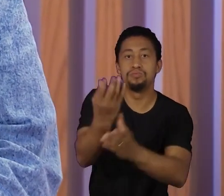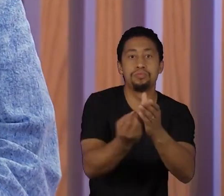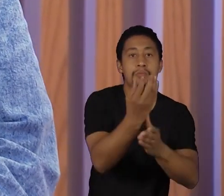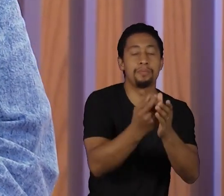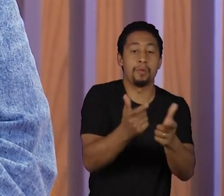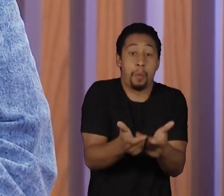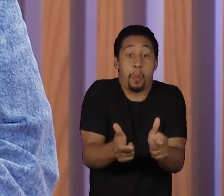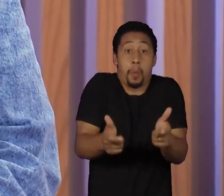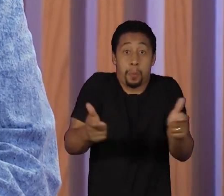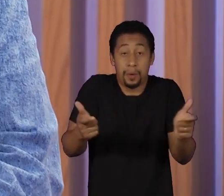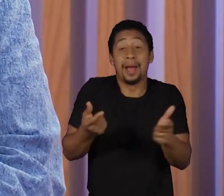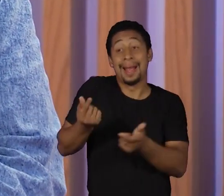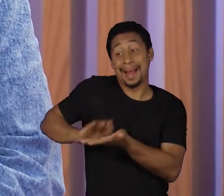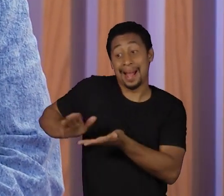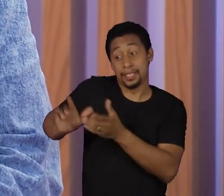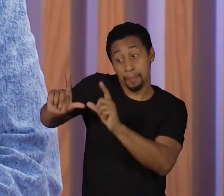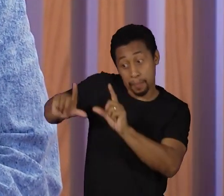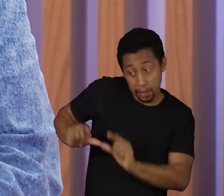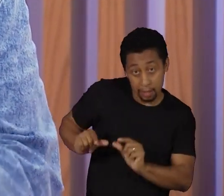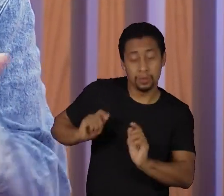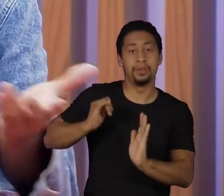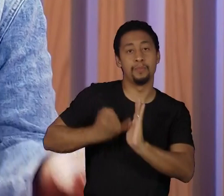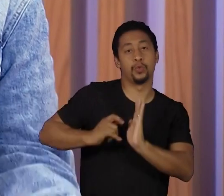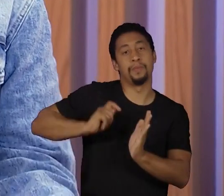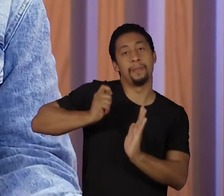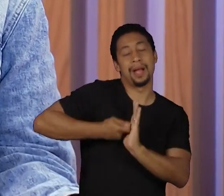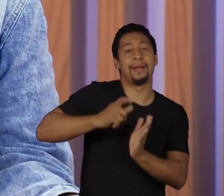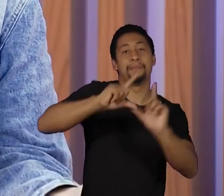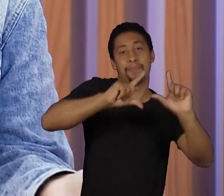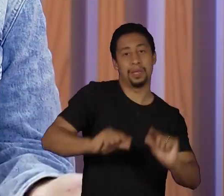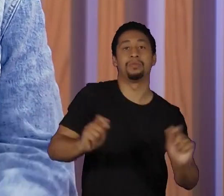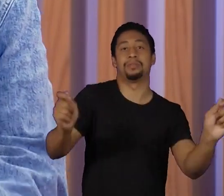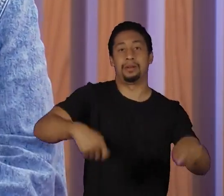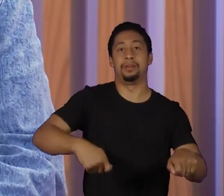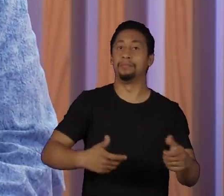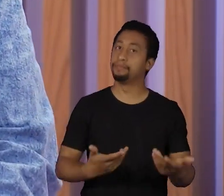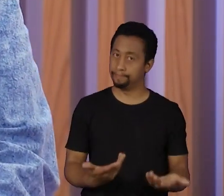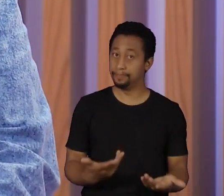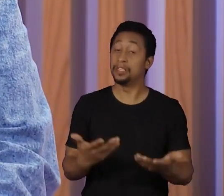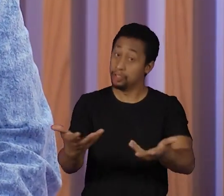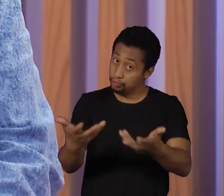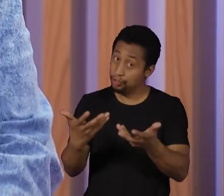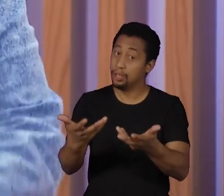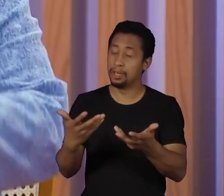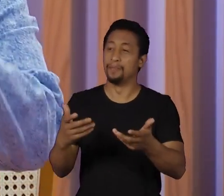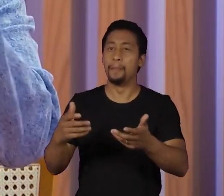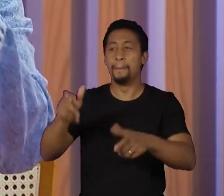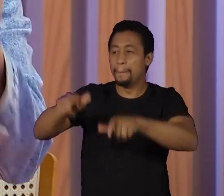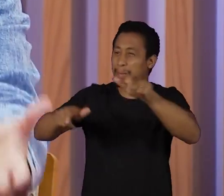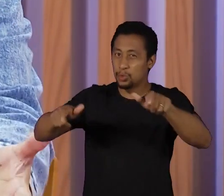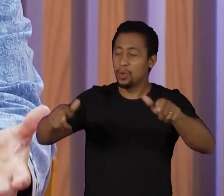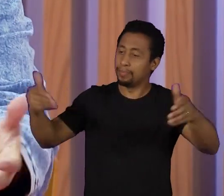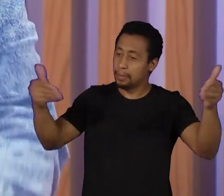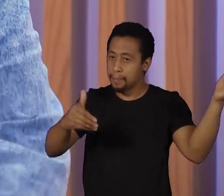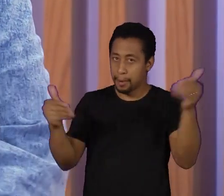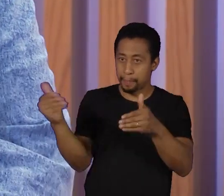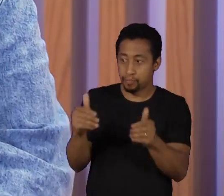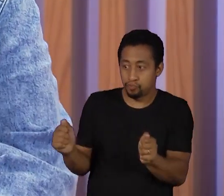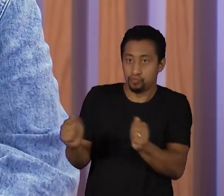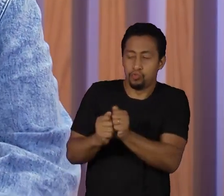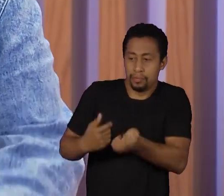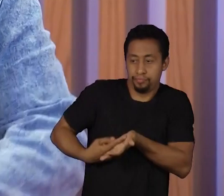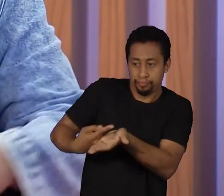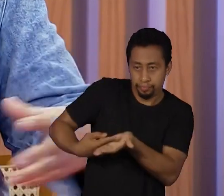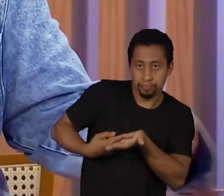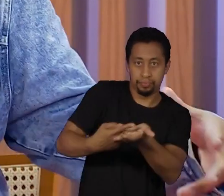Então, uma das buscas para a gente conseguir democratizar a cerveja são novas pessoas chegando, volume diferente de